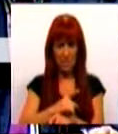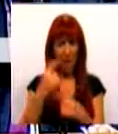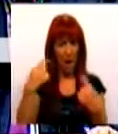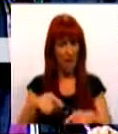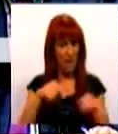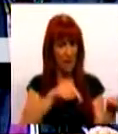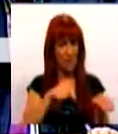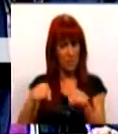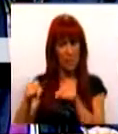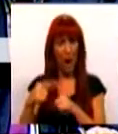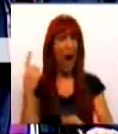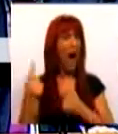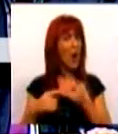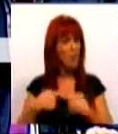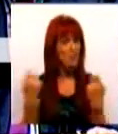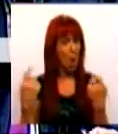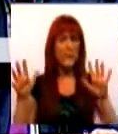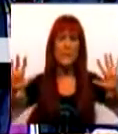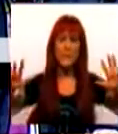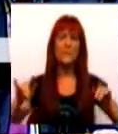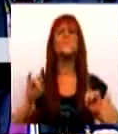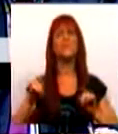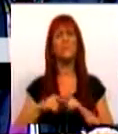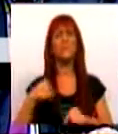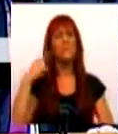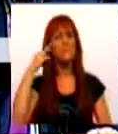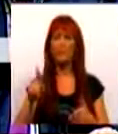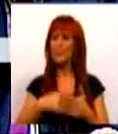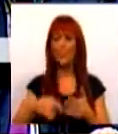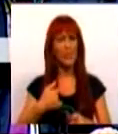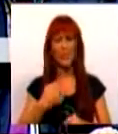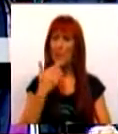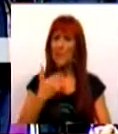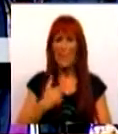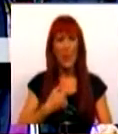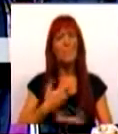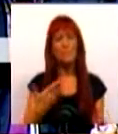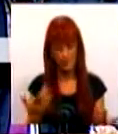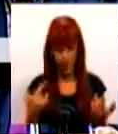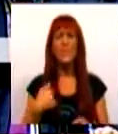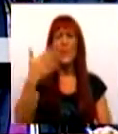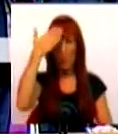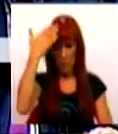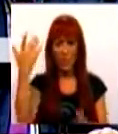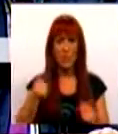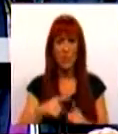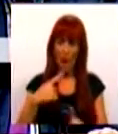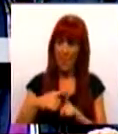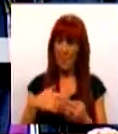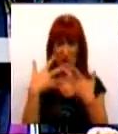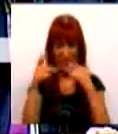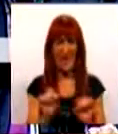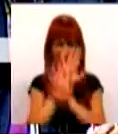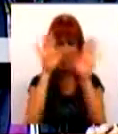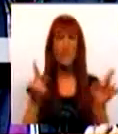aí efetivamente algum conflito de interesses, que se deveria considerar impedido, requereu-me que assim fosse, e eu entendi, a benefício da